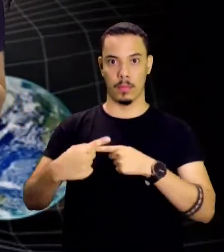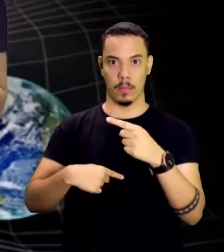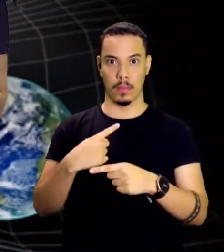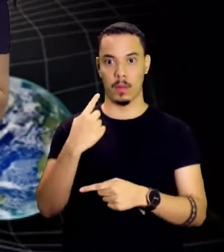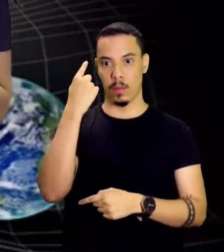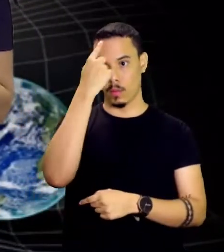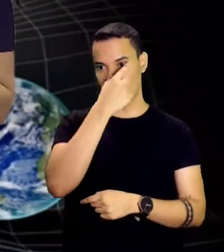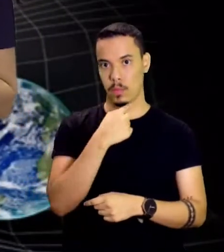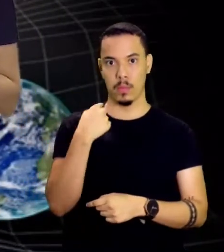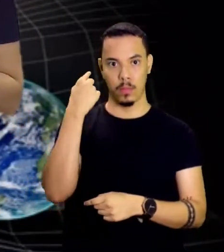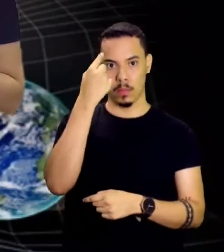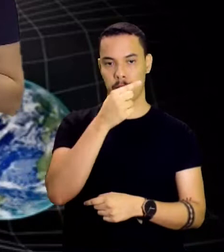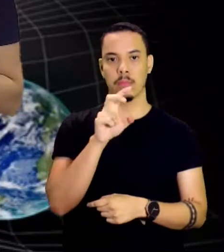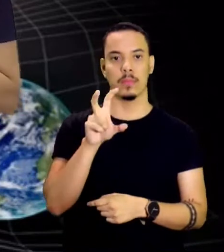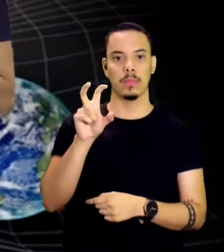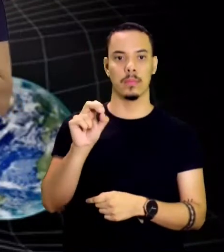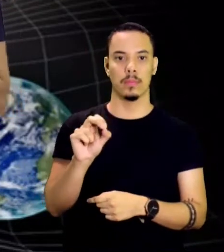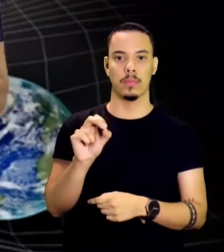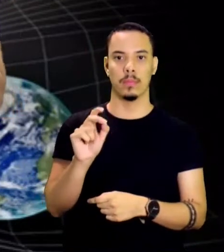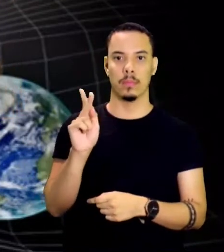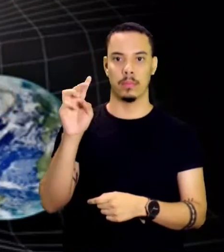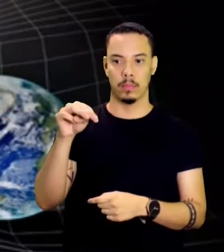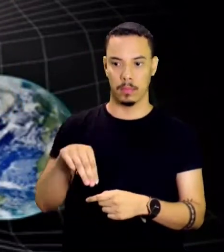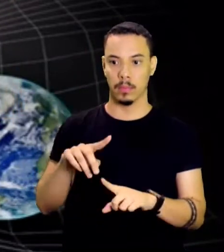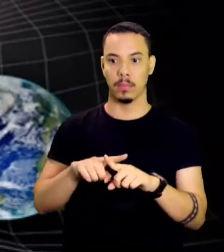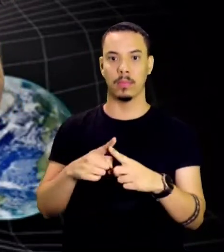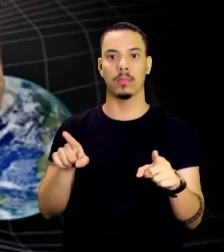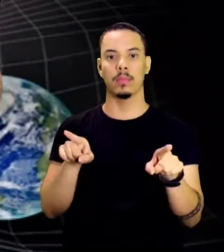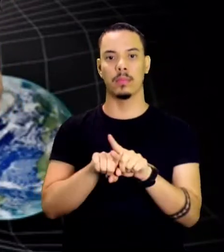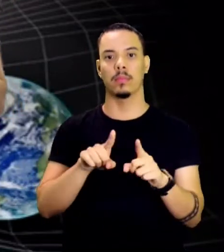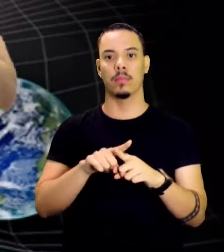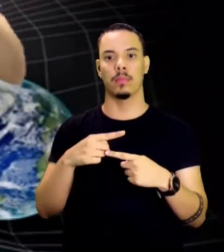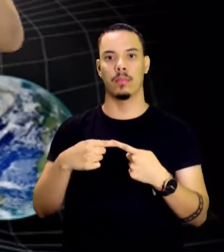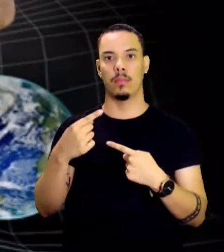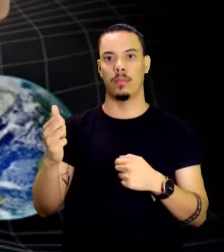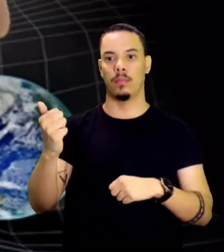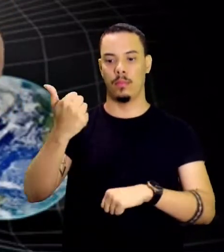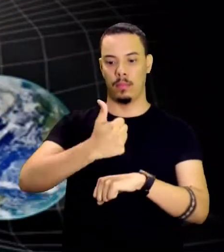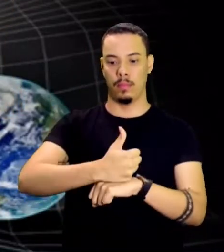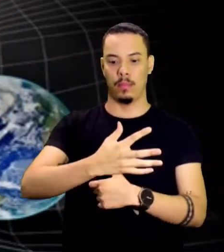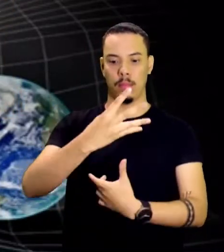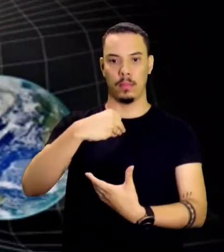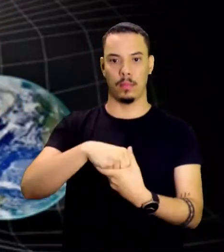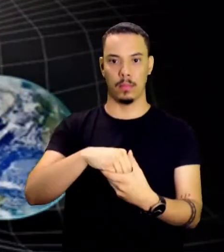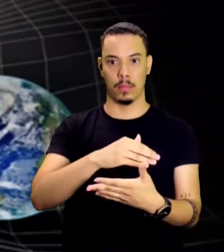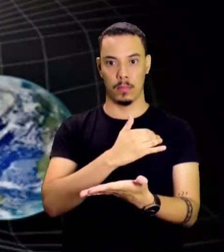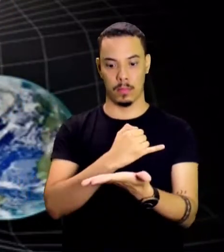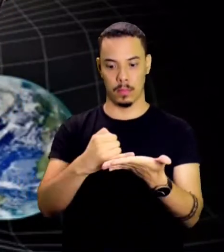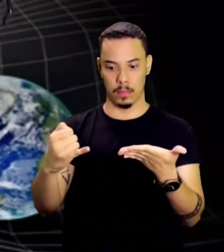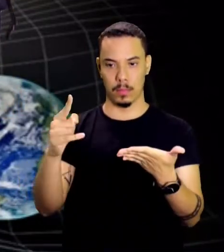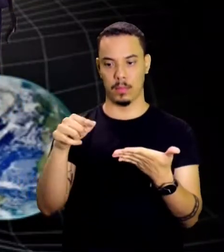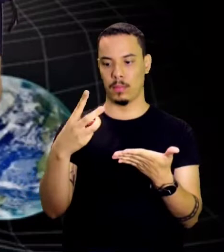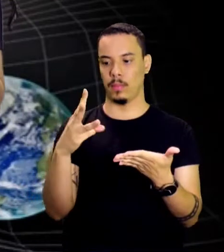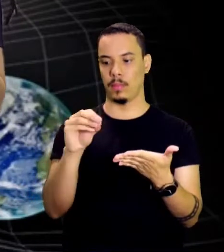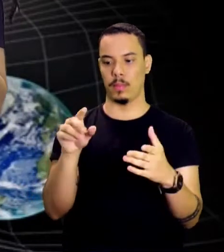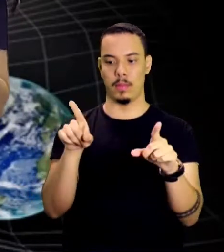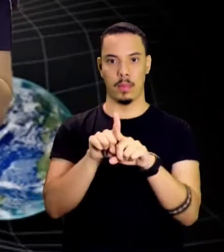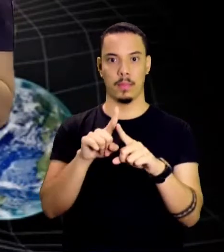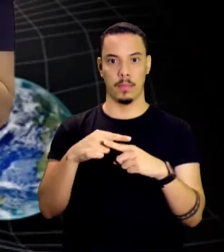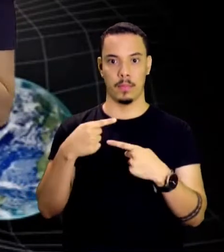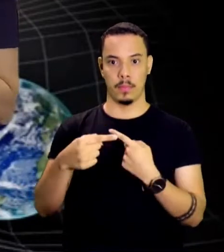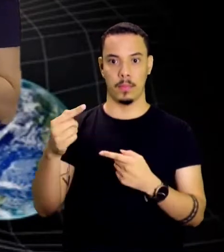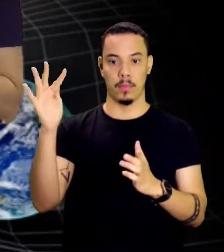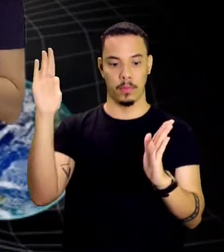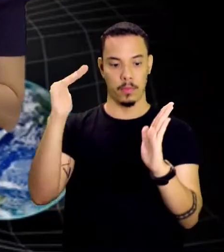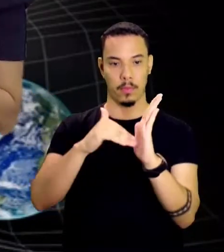uma hora ali foi de 50 Agora sim a posição ocupada no instante inicial é 30 a posição ocupada